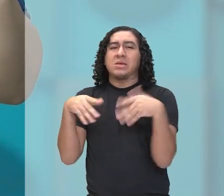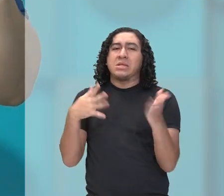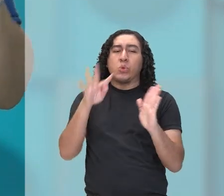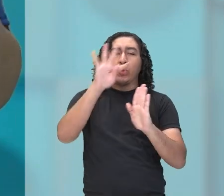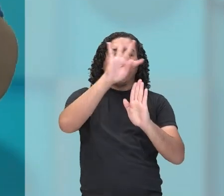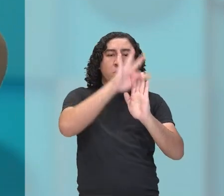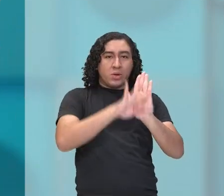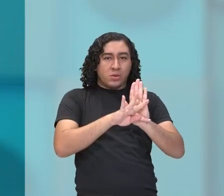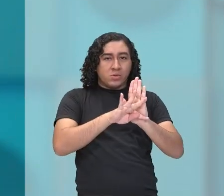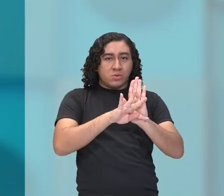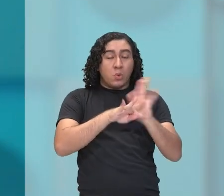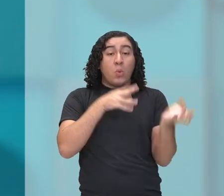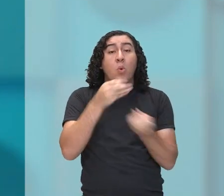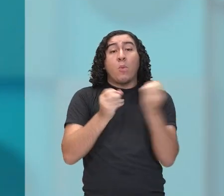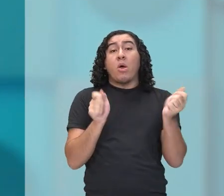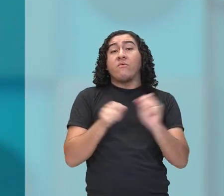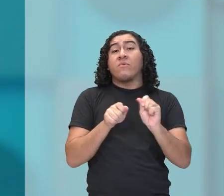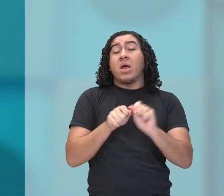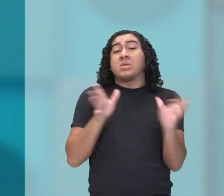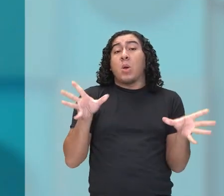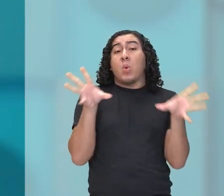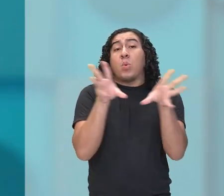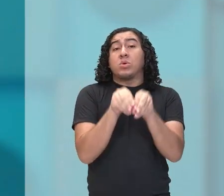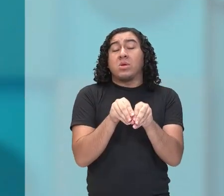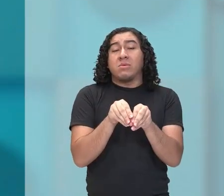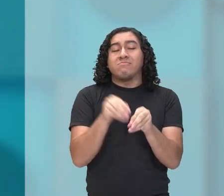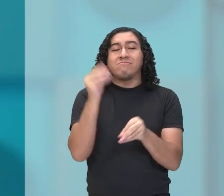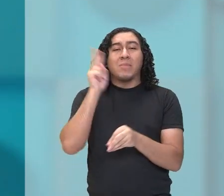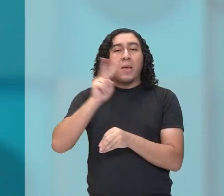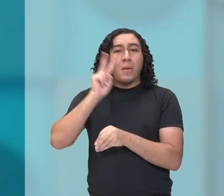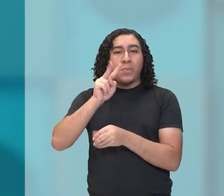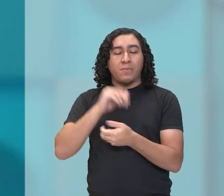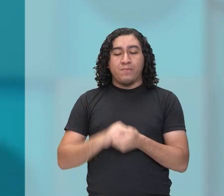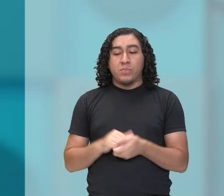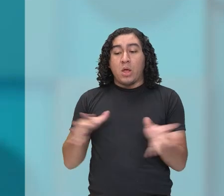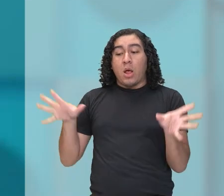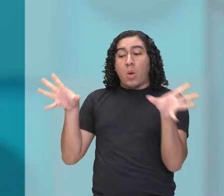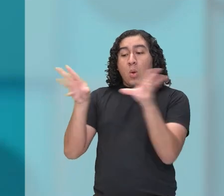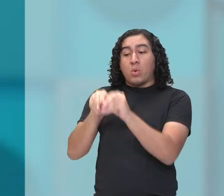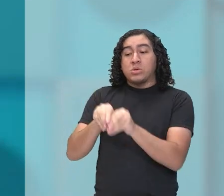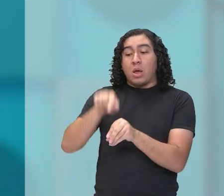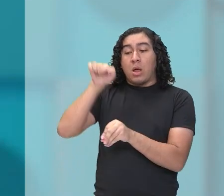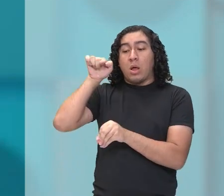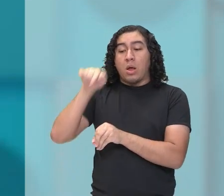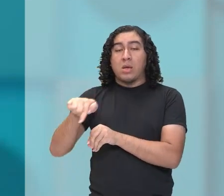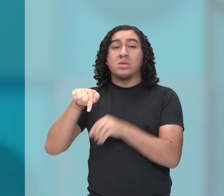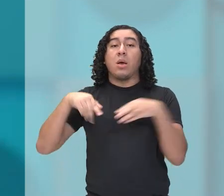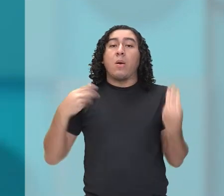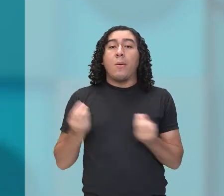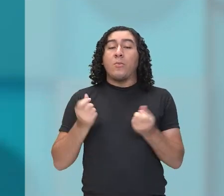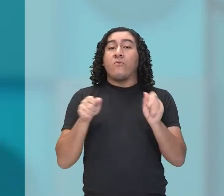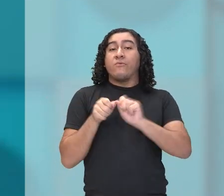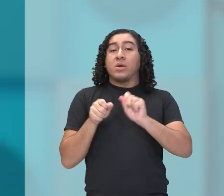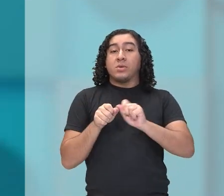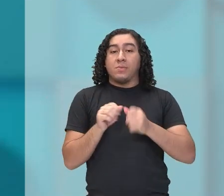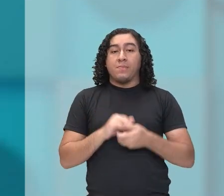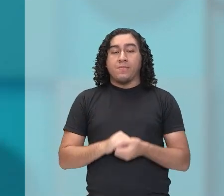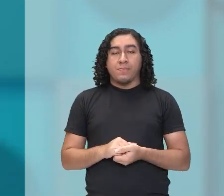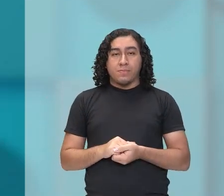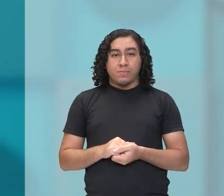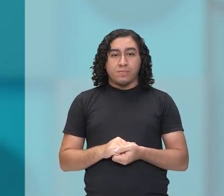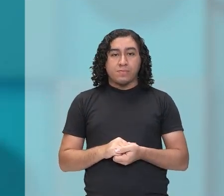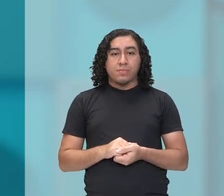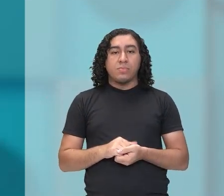texto, como é que é feita a conclusão? Vamos lembrar, a conclusão em um artigo de opinião é feita por meio